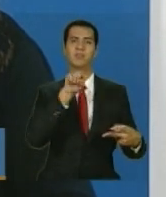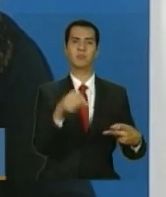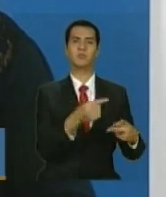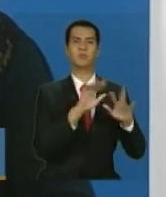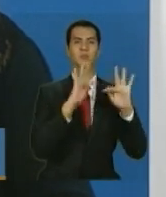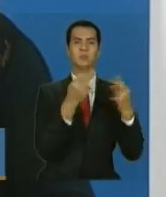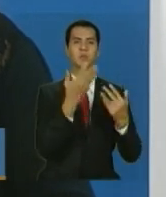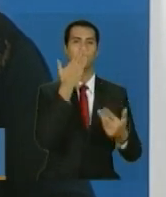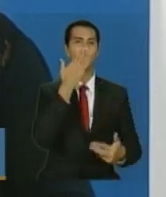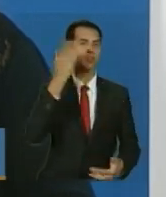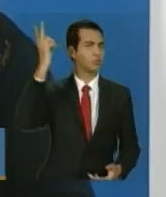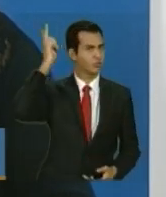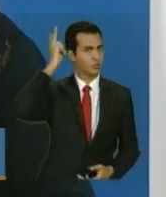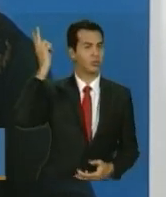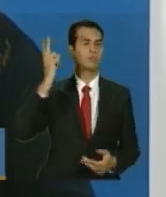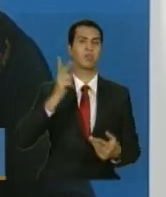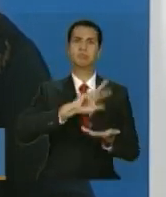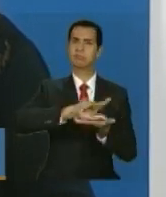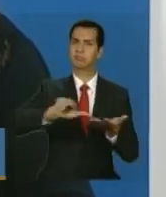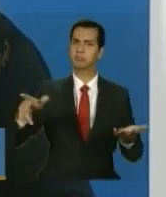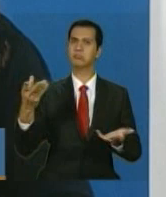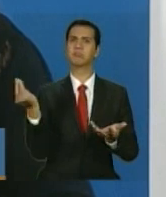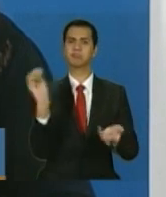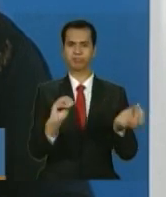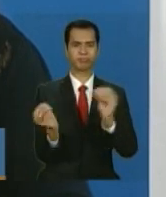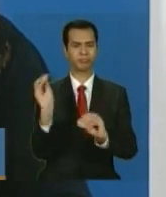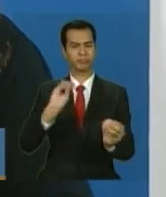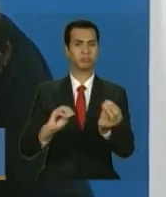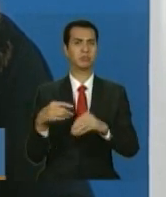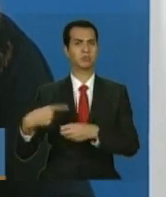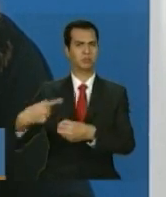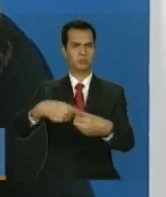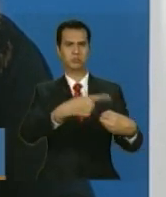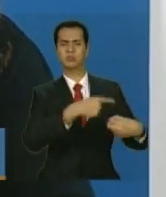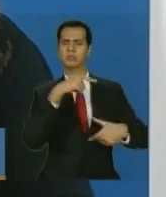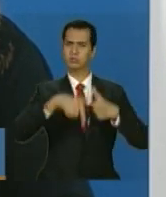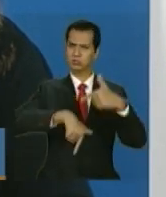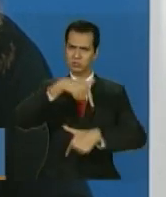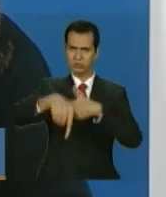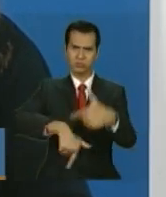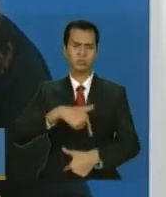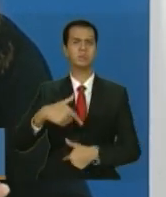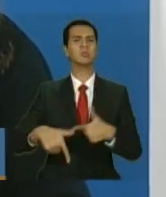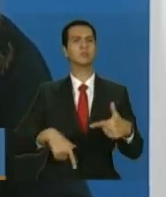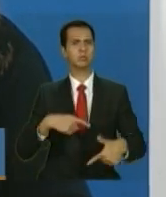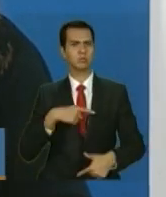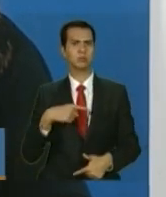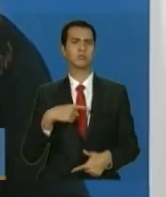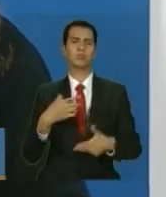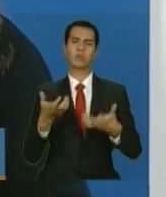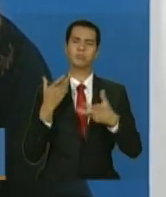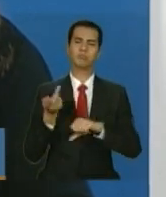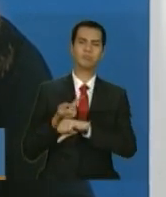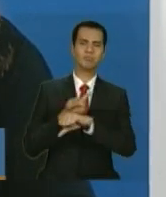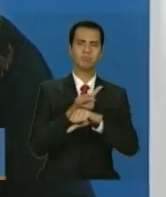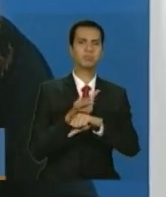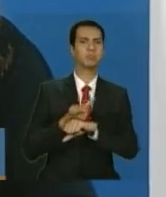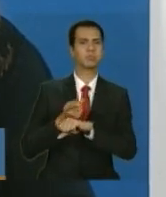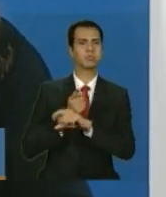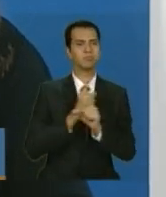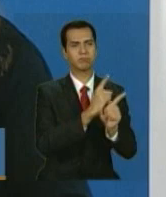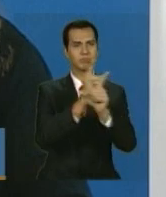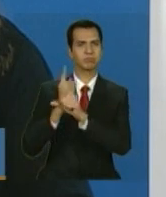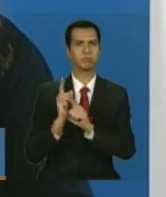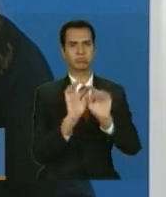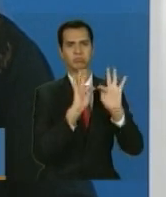um exemplo, Renata, que os municípios estão trabalhando, estão reforçando as ações de busca ativa para cadastramento e atualização